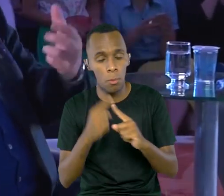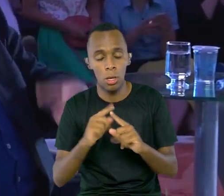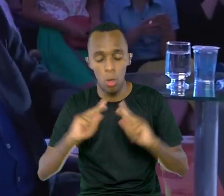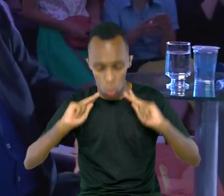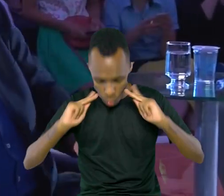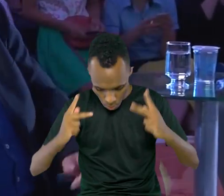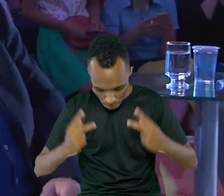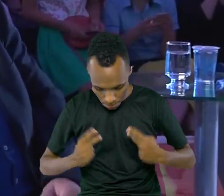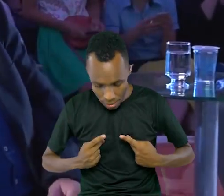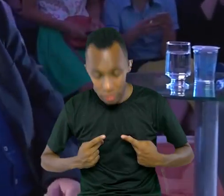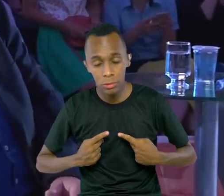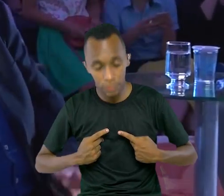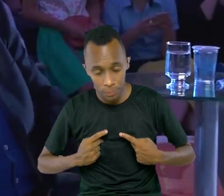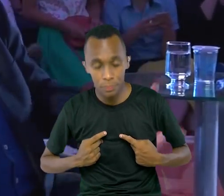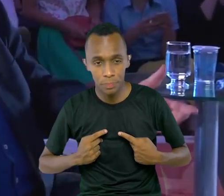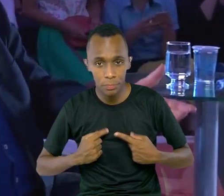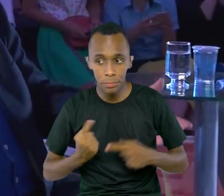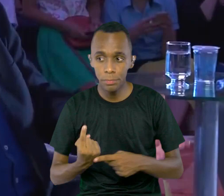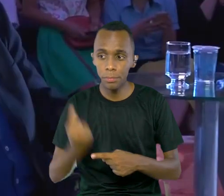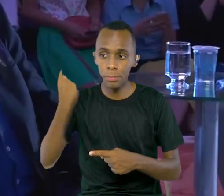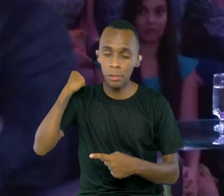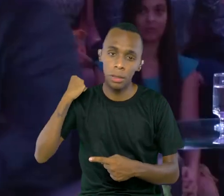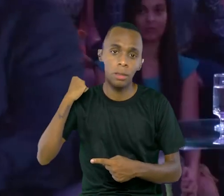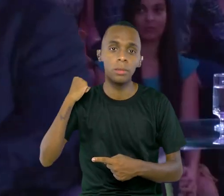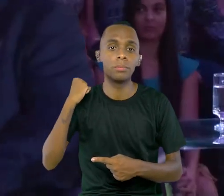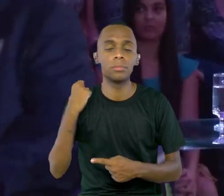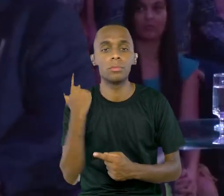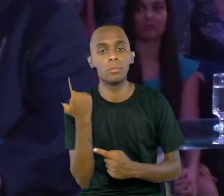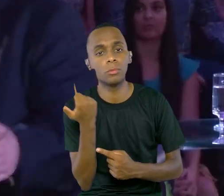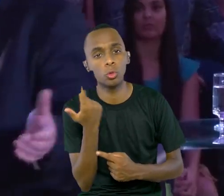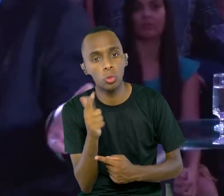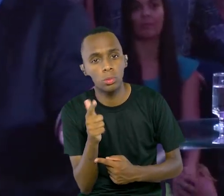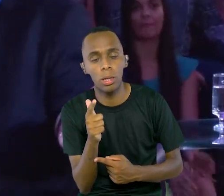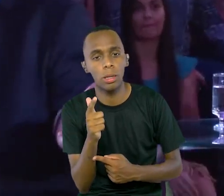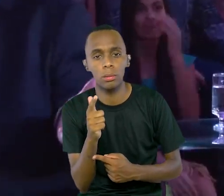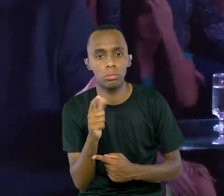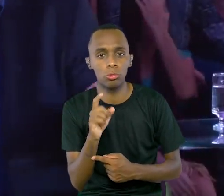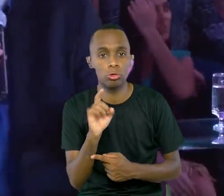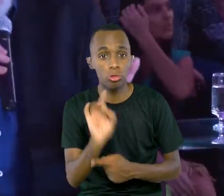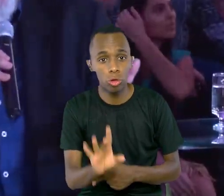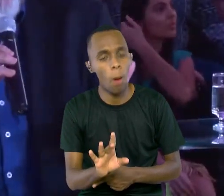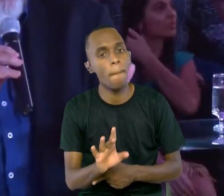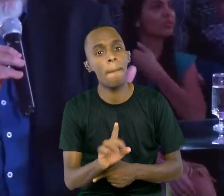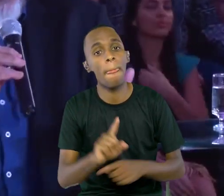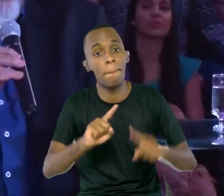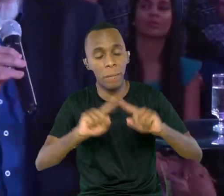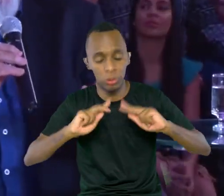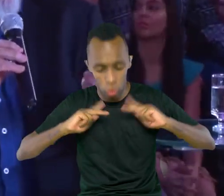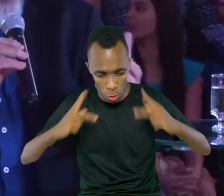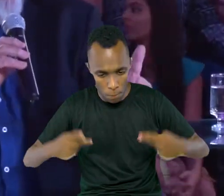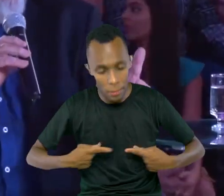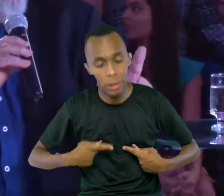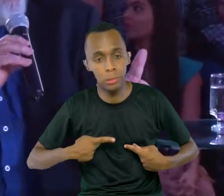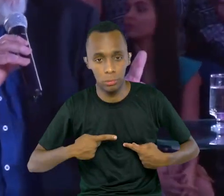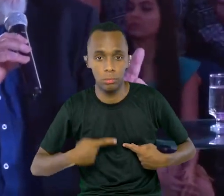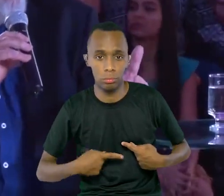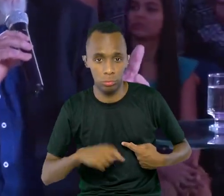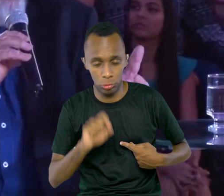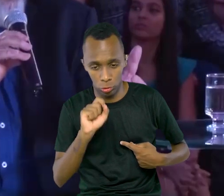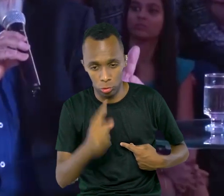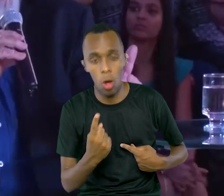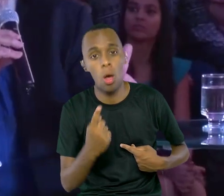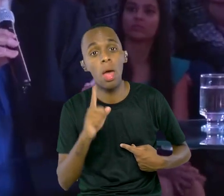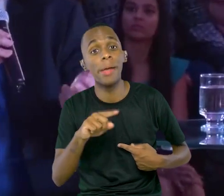de contas, a palavra humano, em princípio, não tem singular. Embora humano esteja